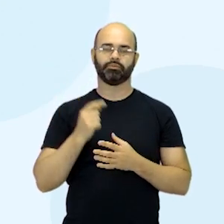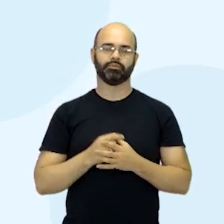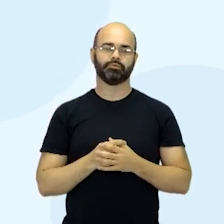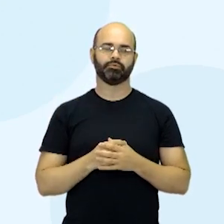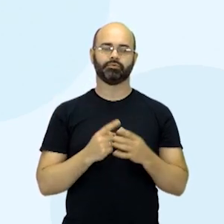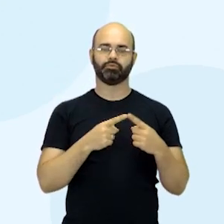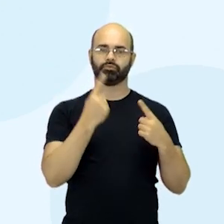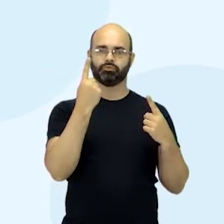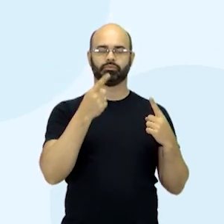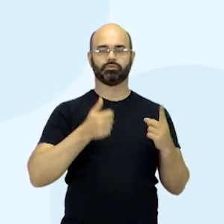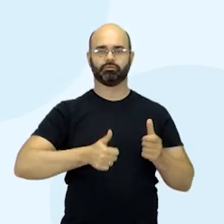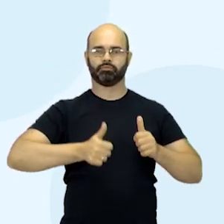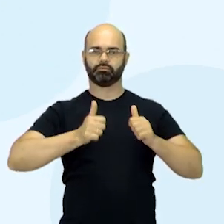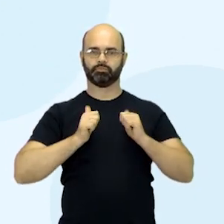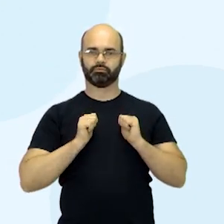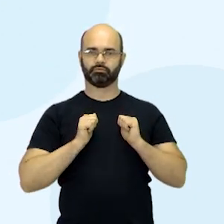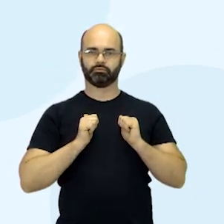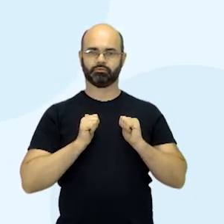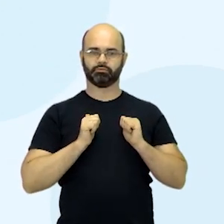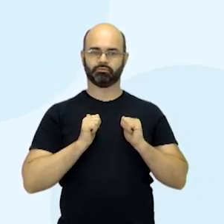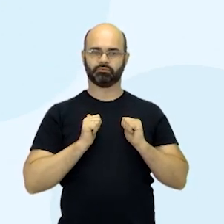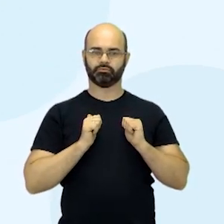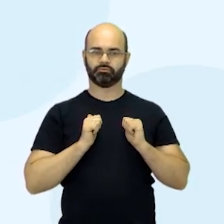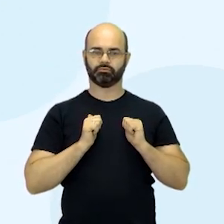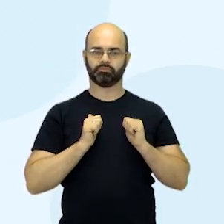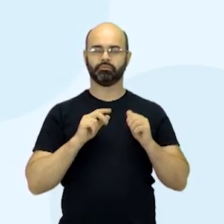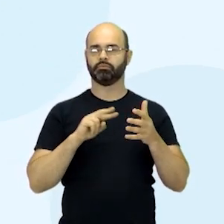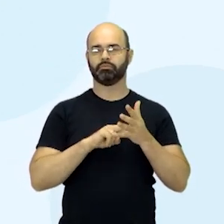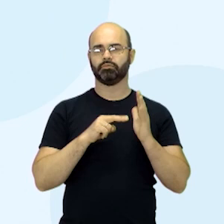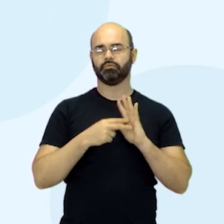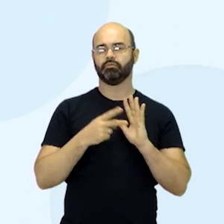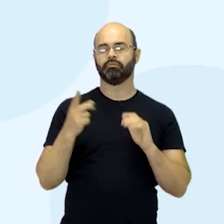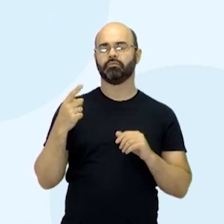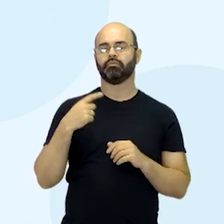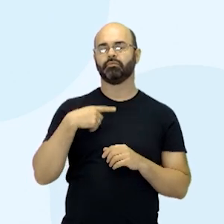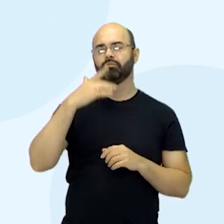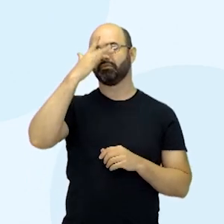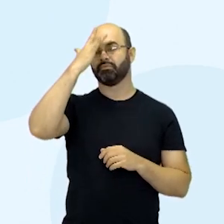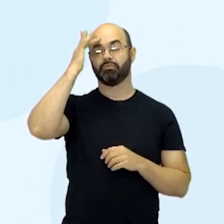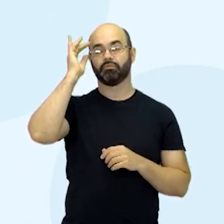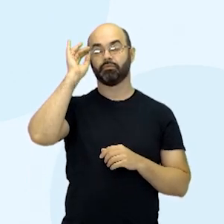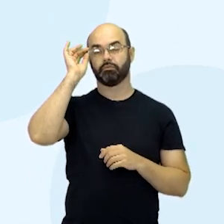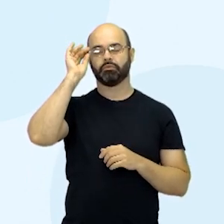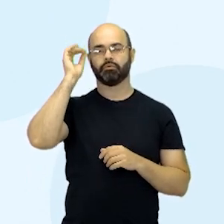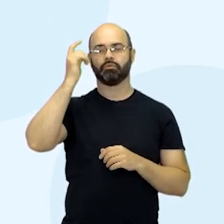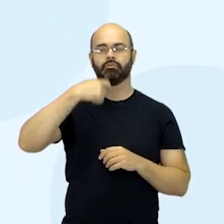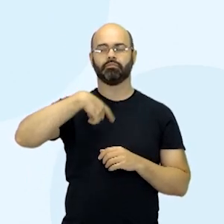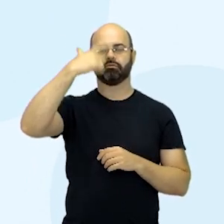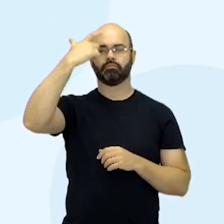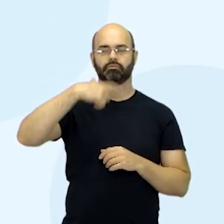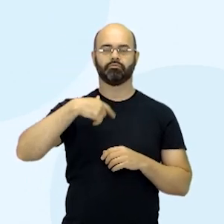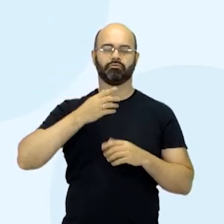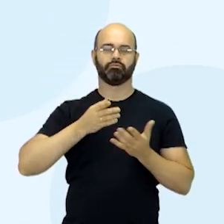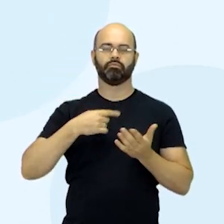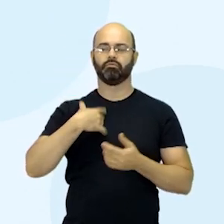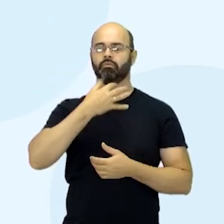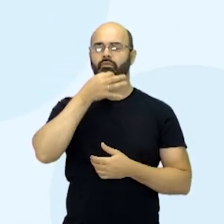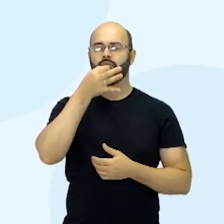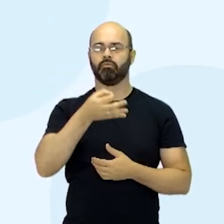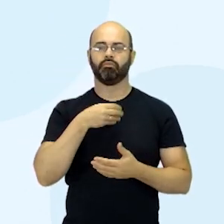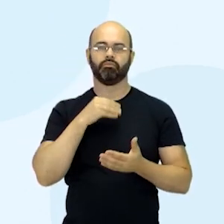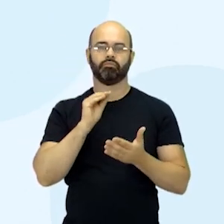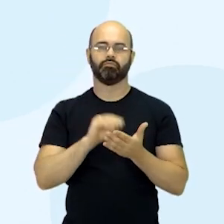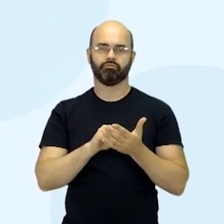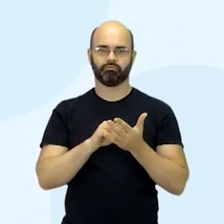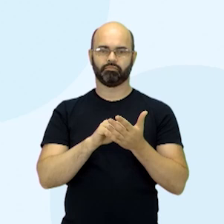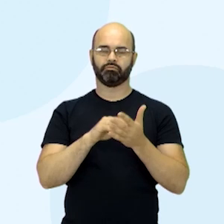a impessoalidade, né, é impessoal, ou seja, ele não traz ali a referência, o posicionamento de quem está escrevendo, e sim ele baseia